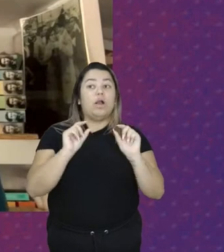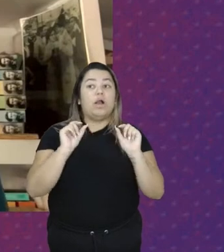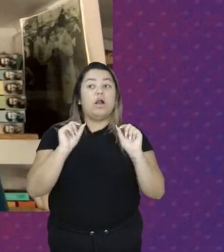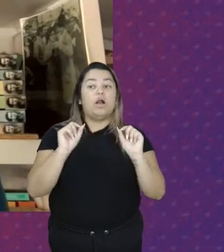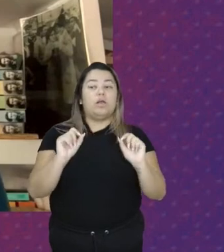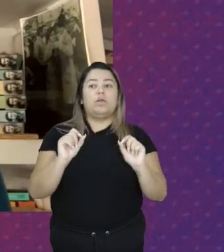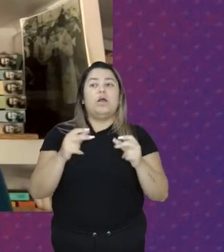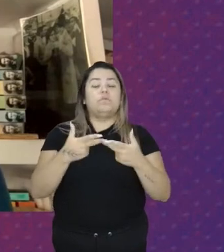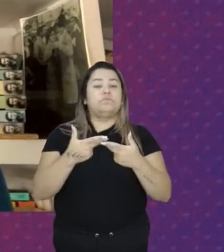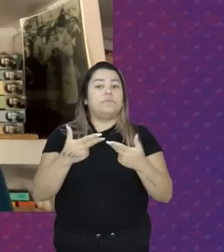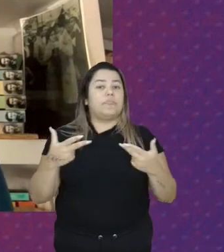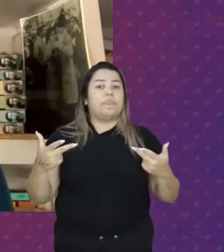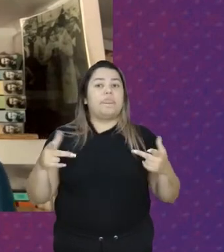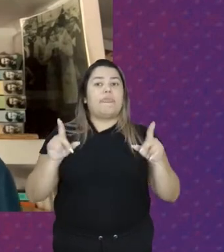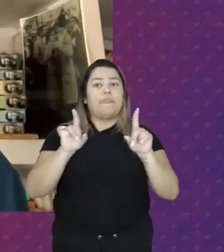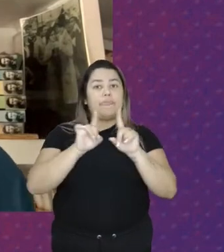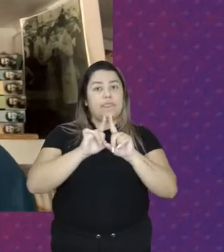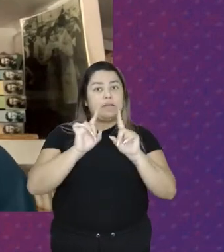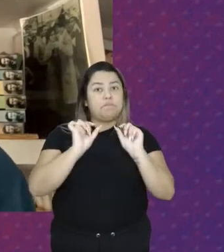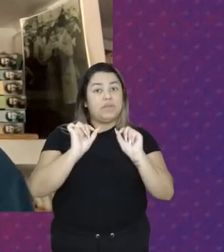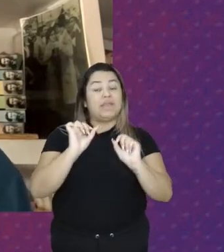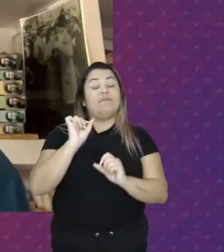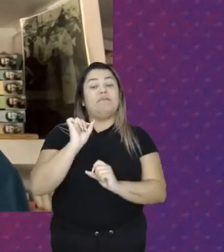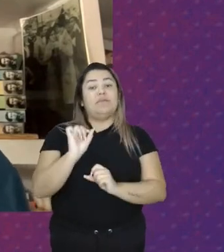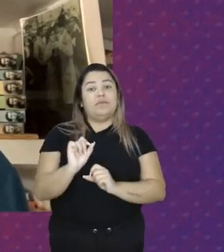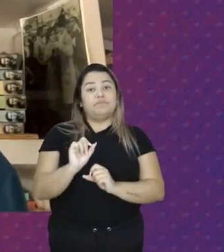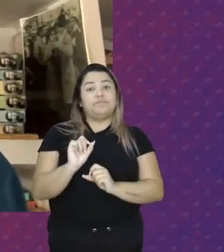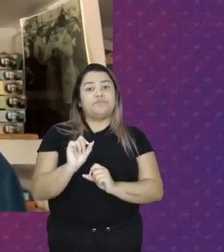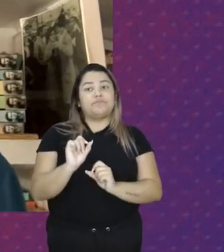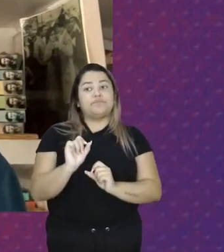as situações em que